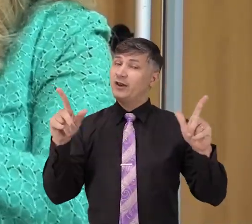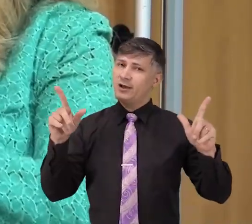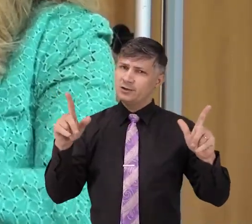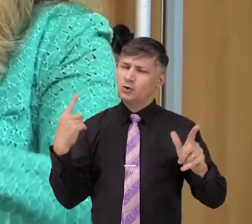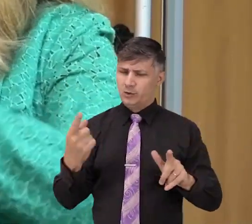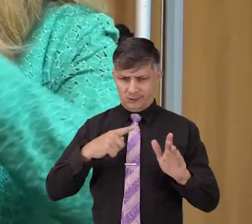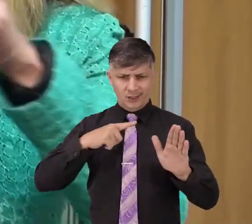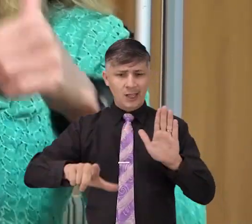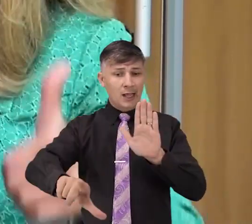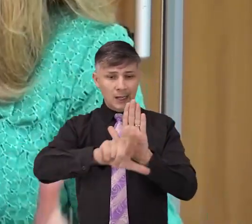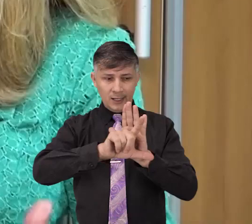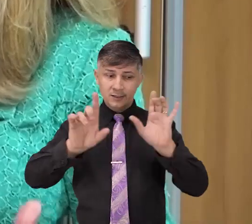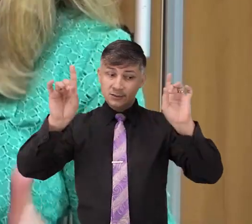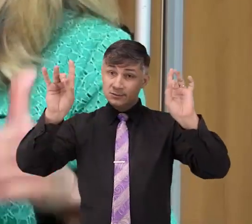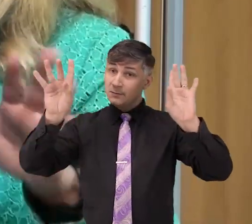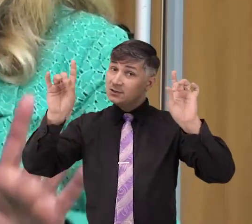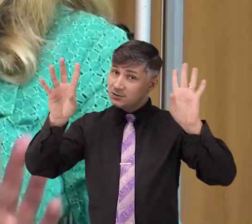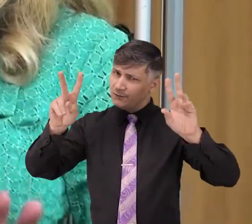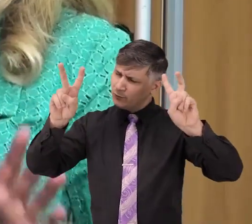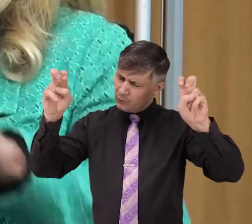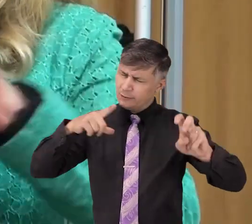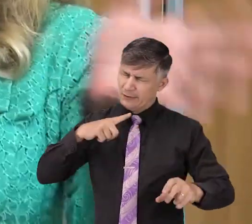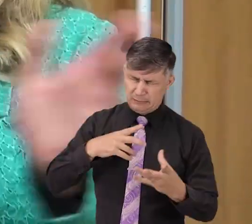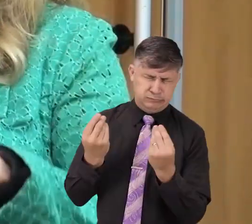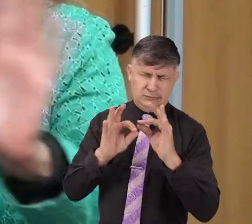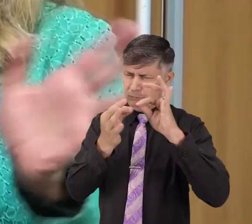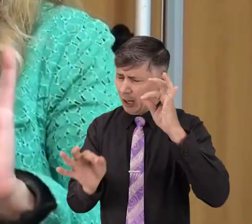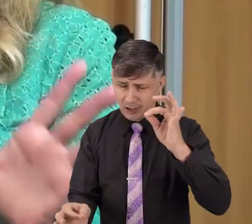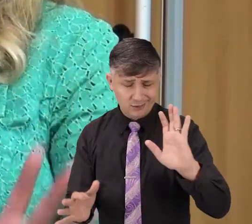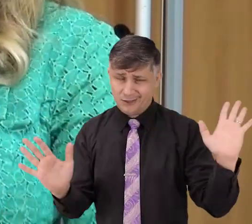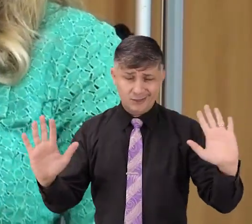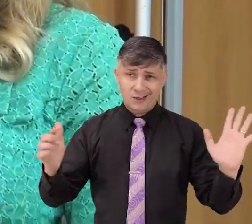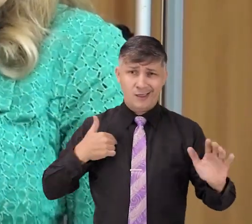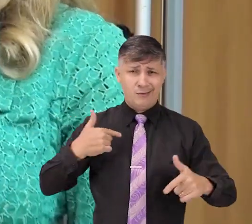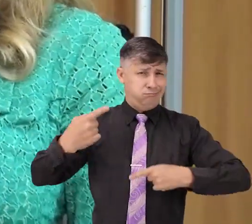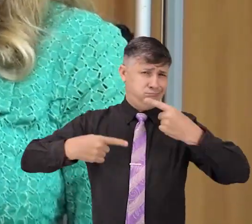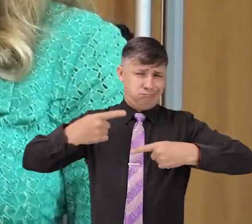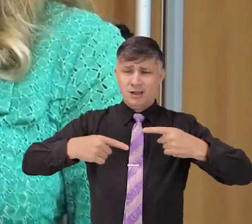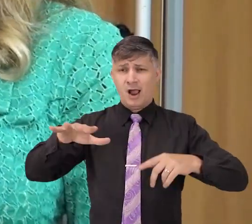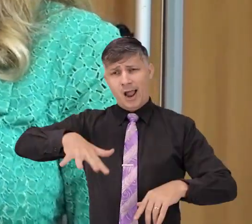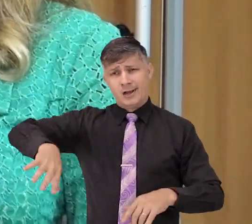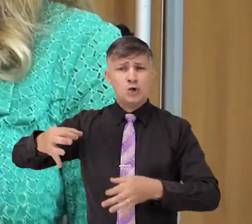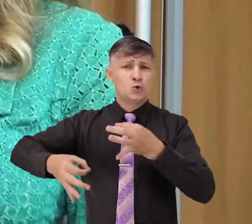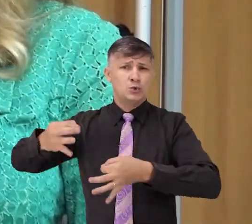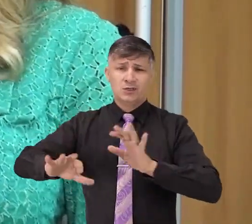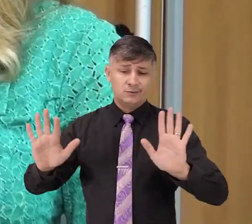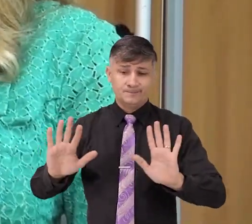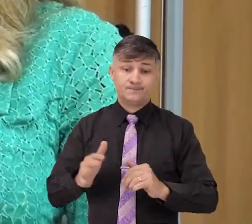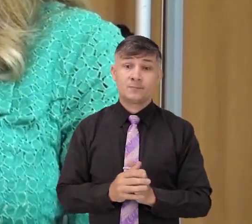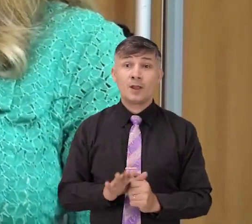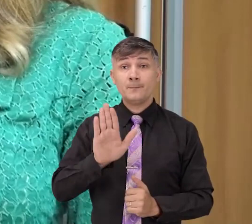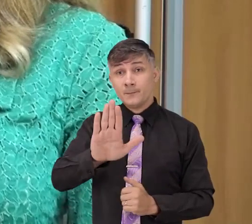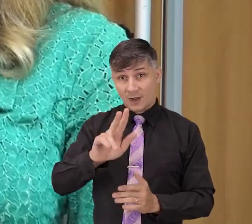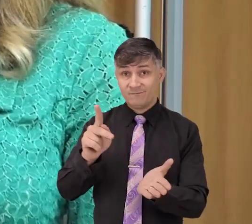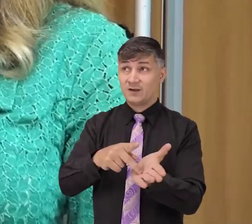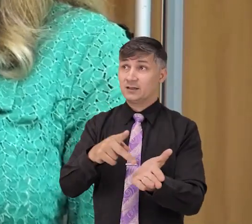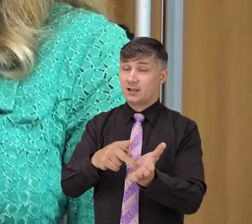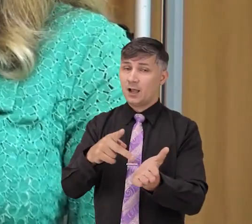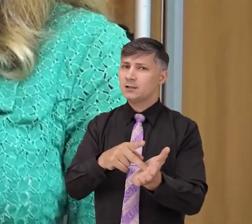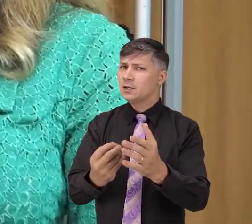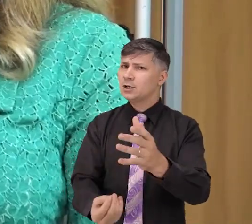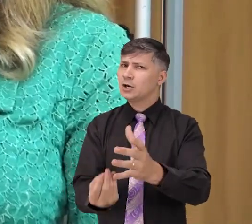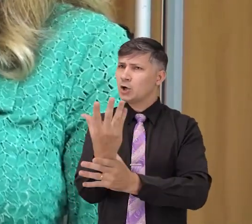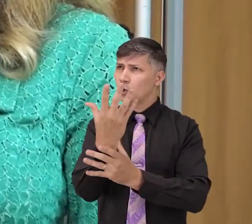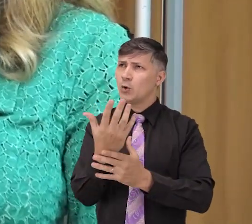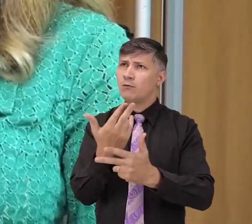diferente. Né? Nós temos uma lei específica que trata disso, mas, gente, não estou aqui para tratar de matéria jurídica. Mas o fato é que isso